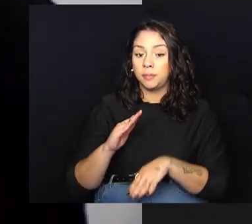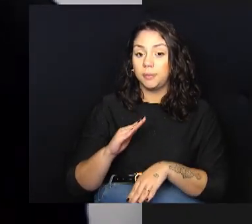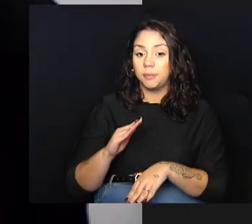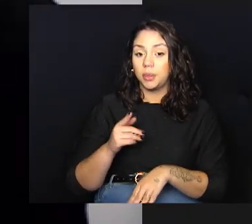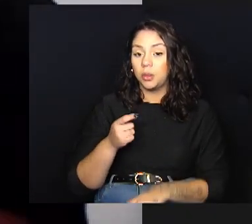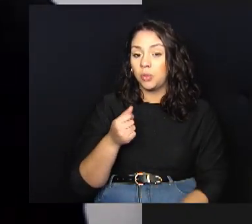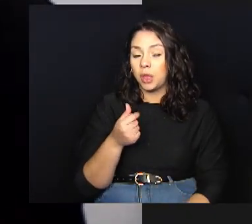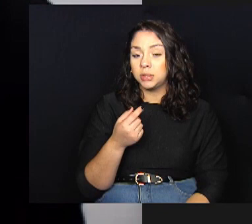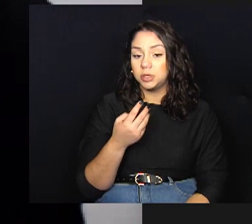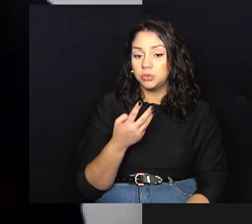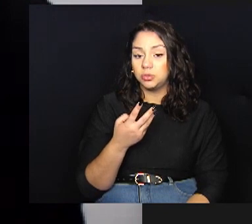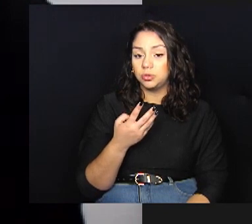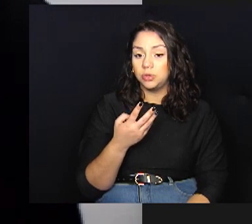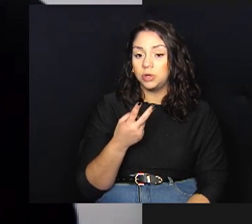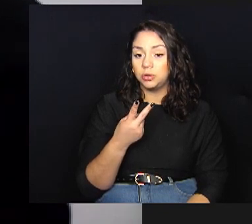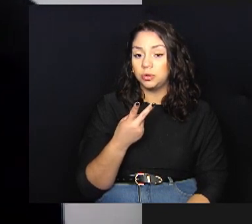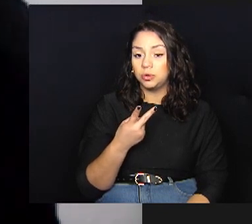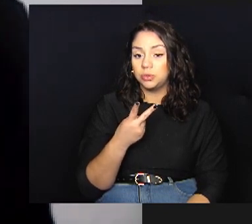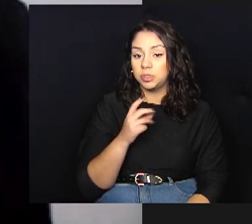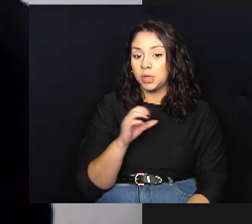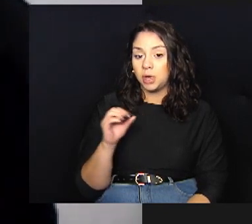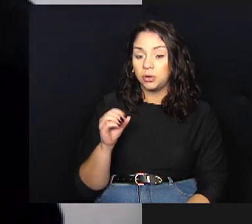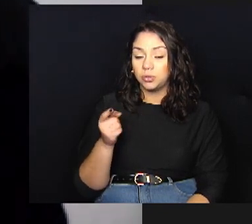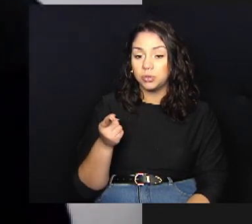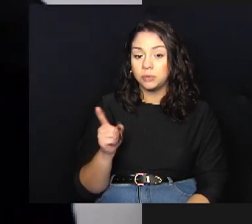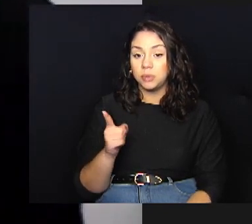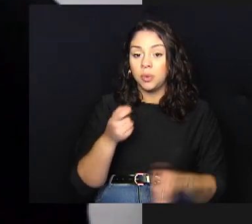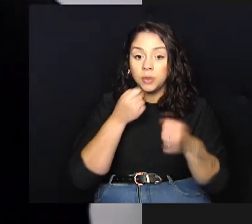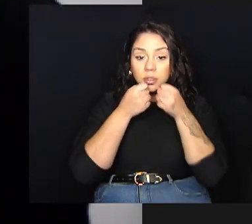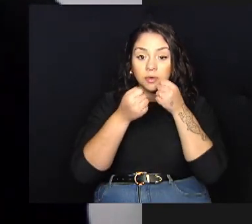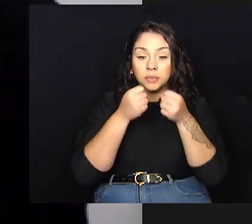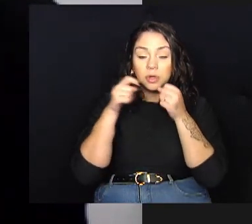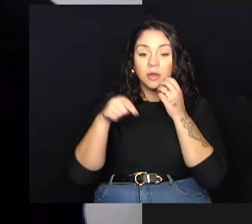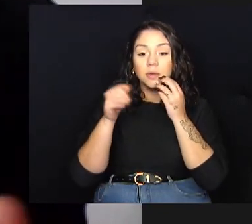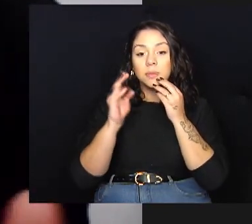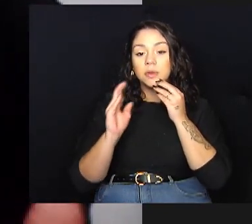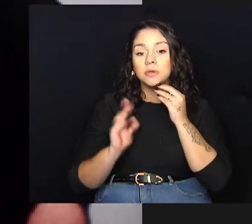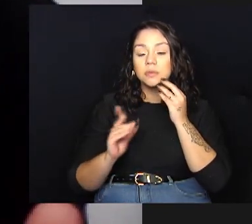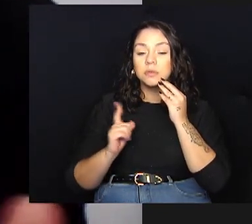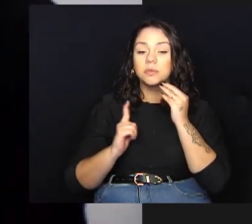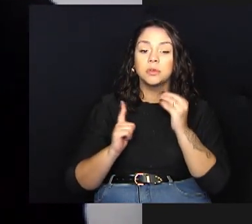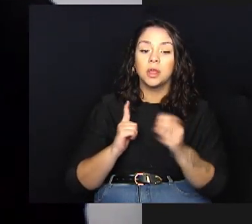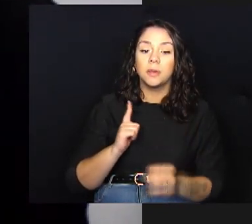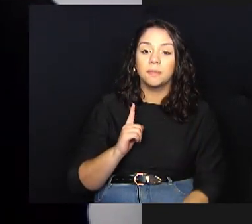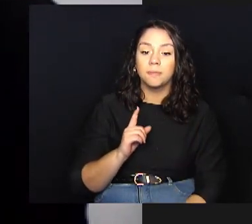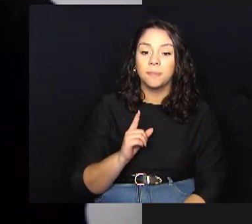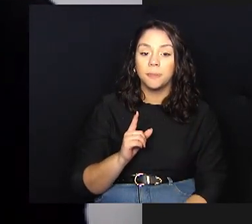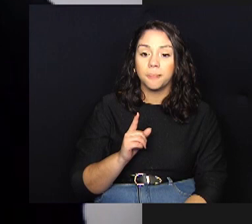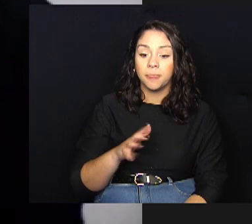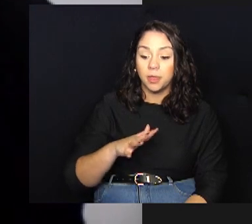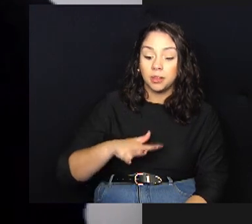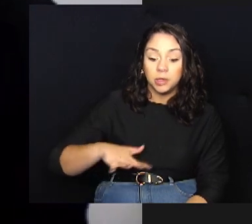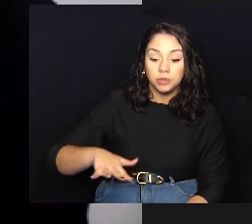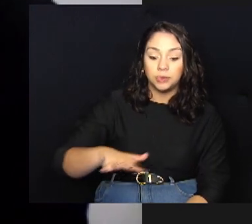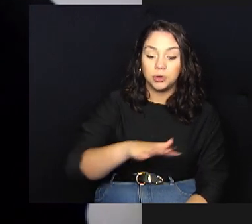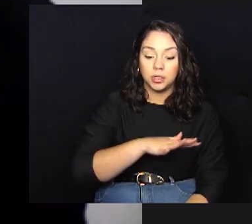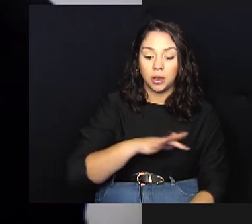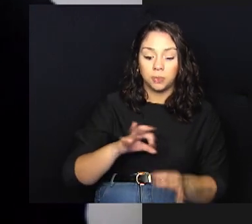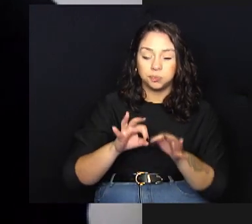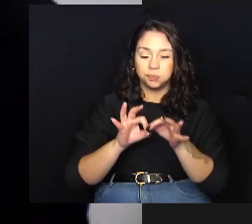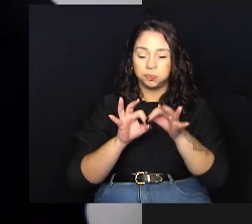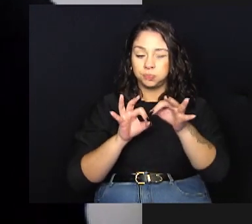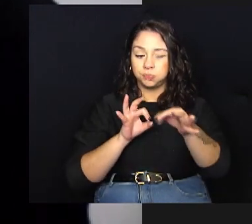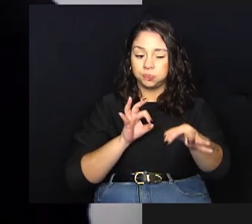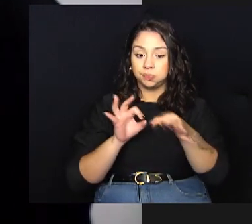200 mil entrevistadores né o Brasil tem uma extensão territorial gigantesca né